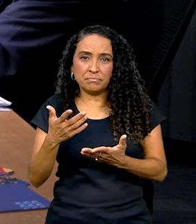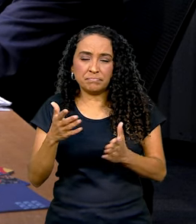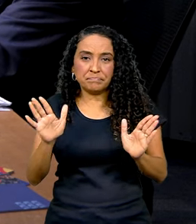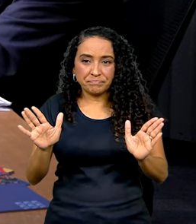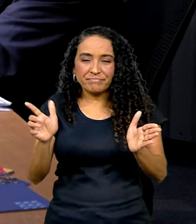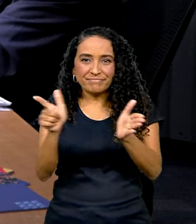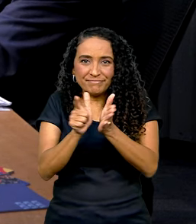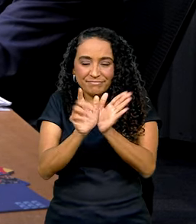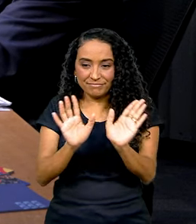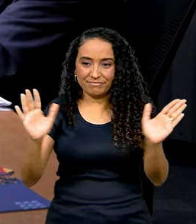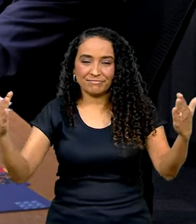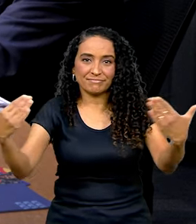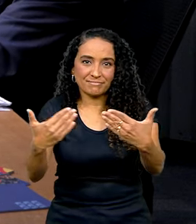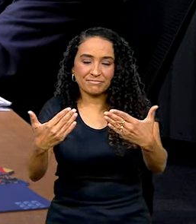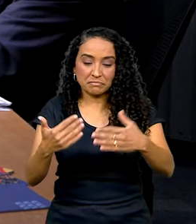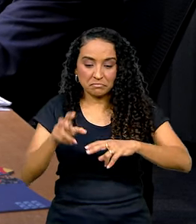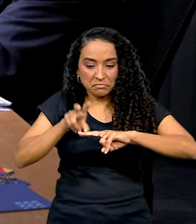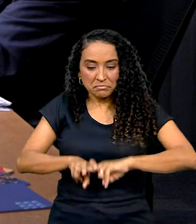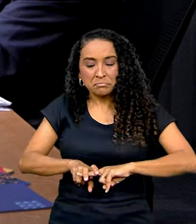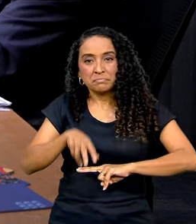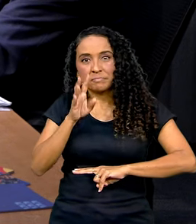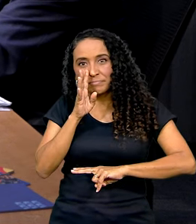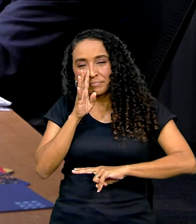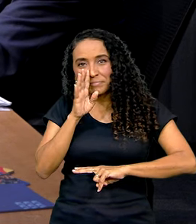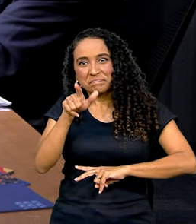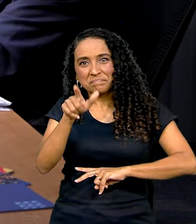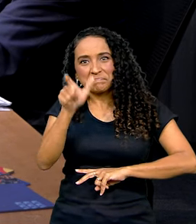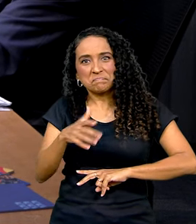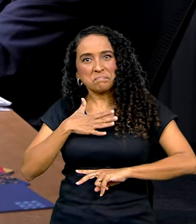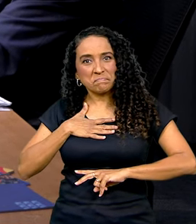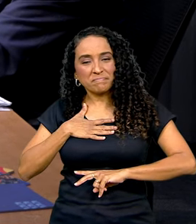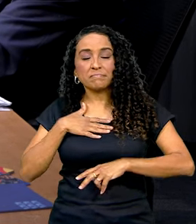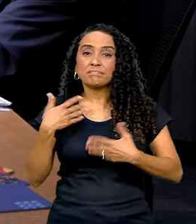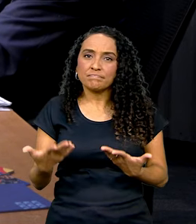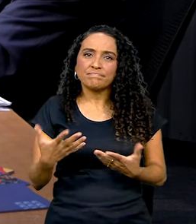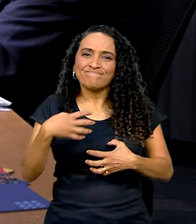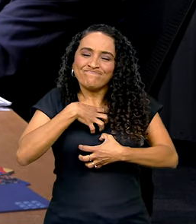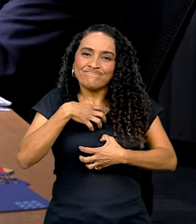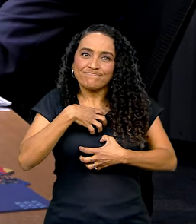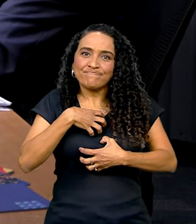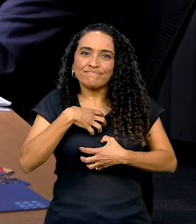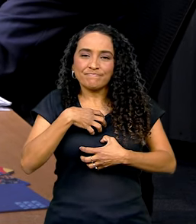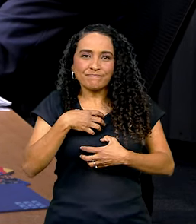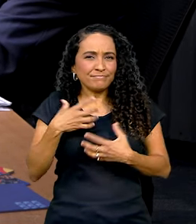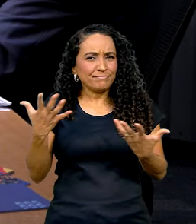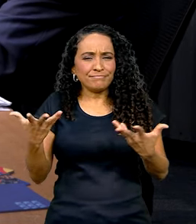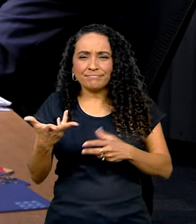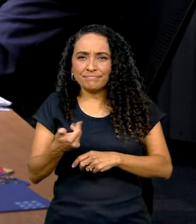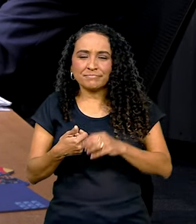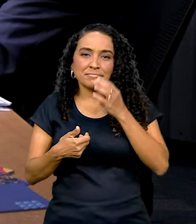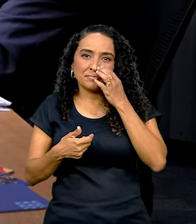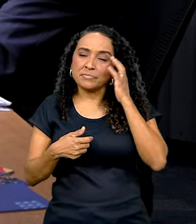aquele papelão né que envolve ali a geladeira fiquei sentado olhando Puxa agora é meu então é uma sensação